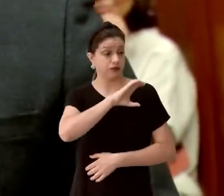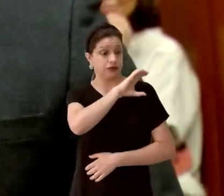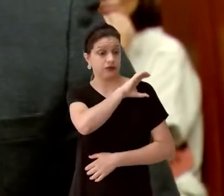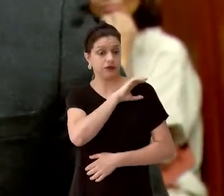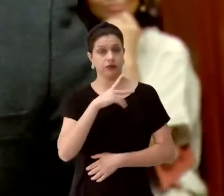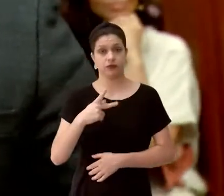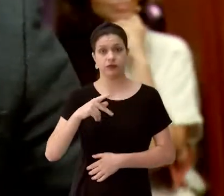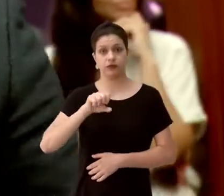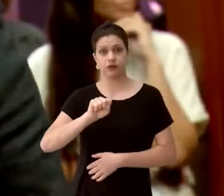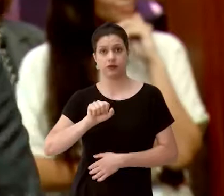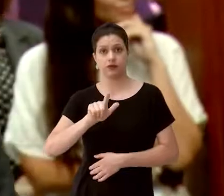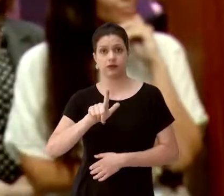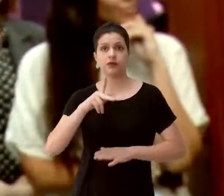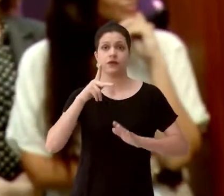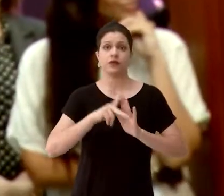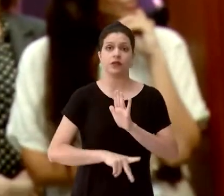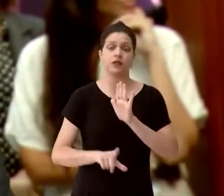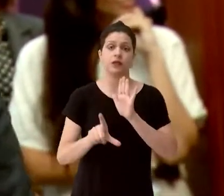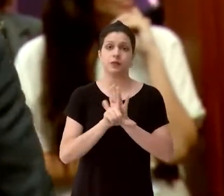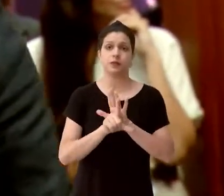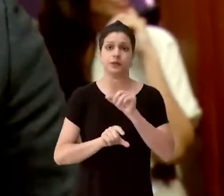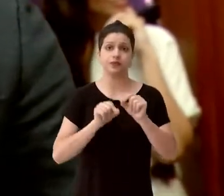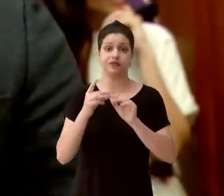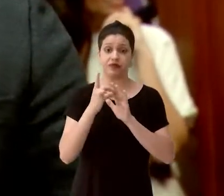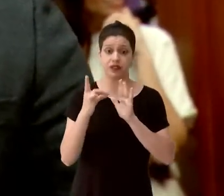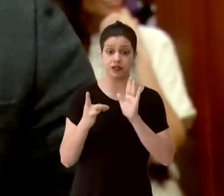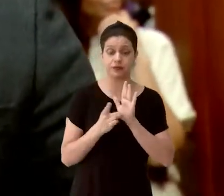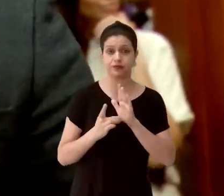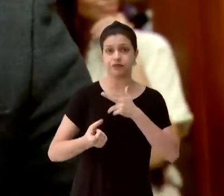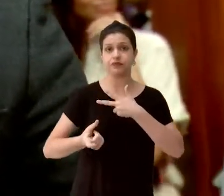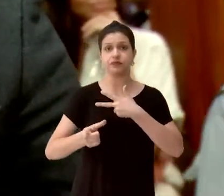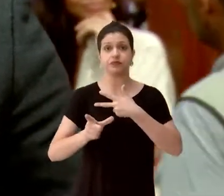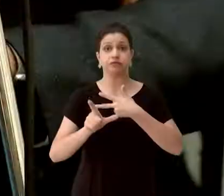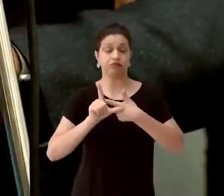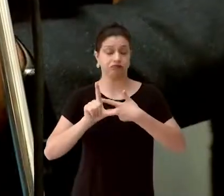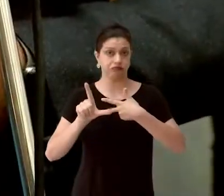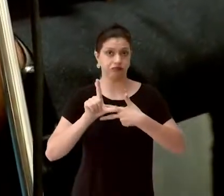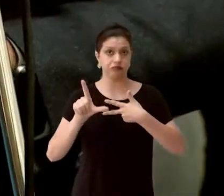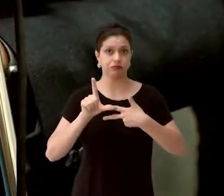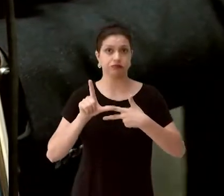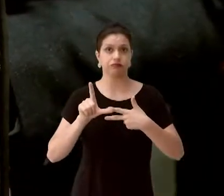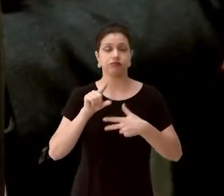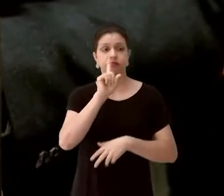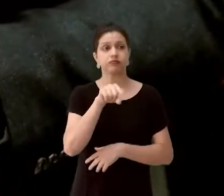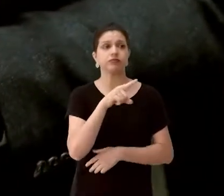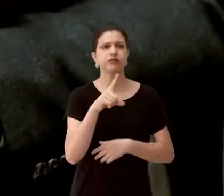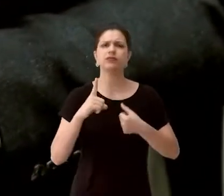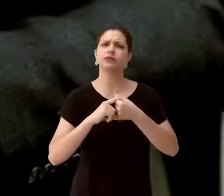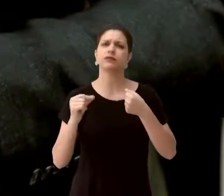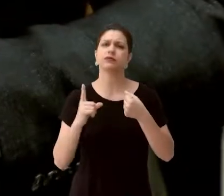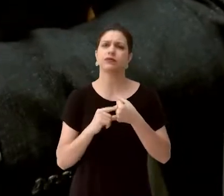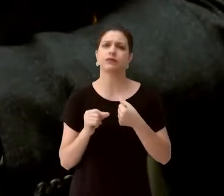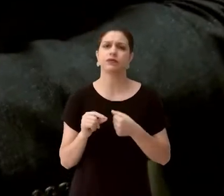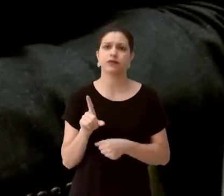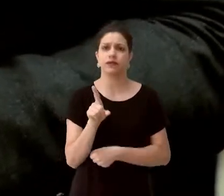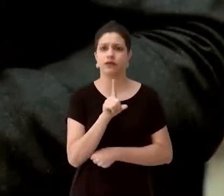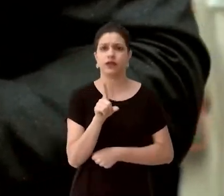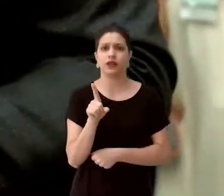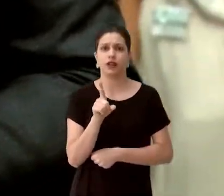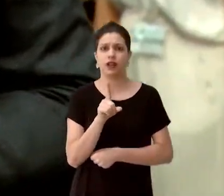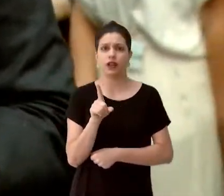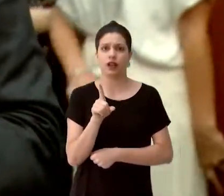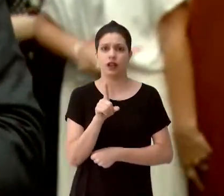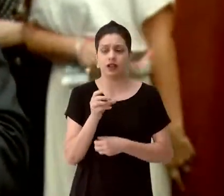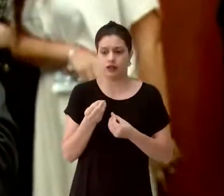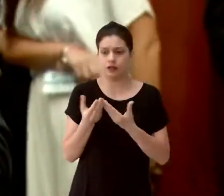Capitão Contar, do PSL, propõe projeto de decreto legislativo que suspende a aplicação do artigo que dispõe sobre o